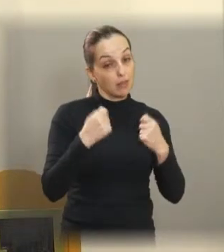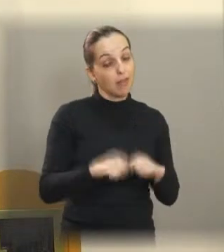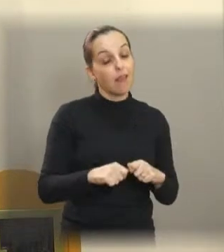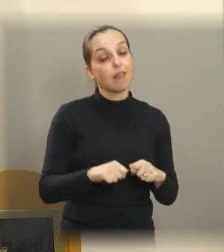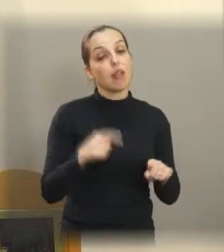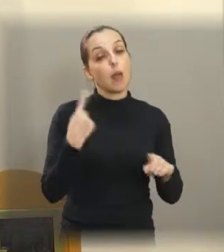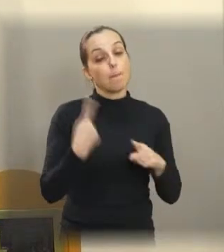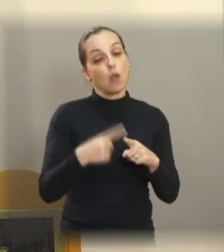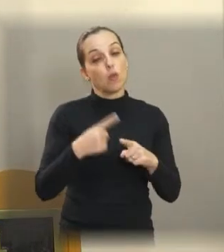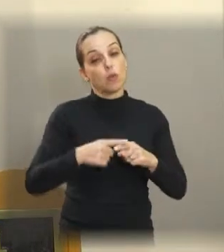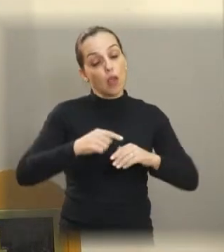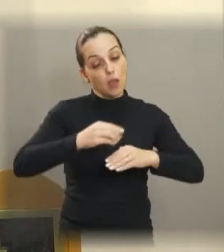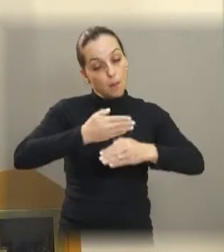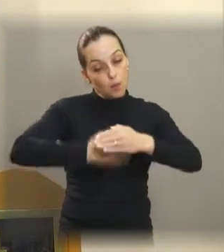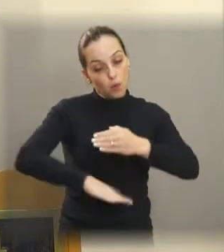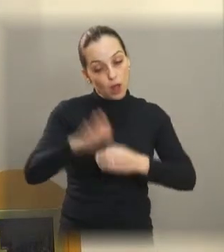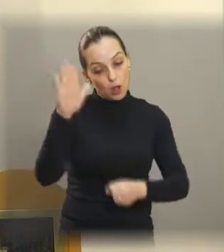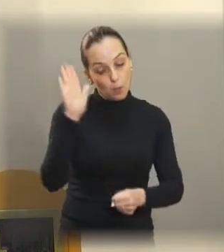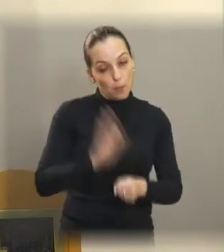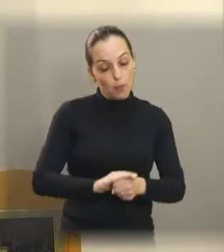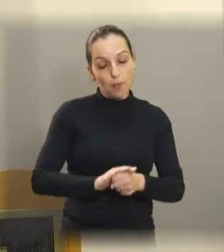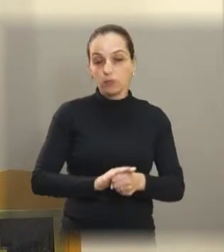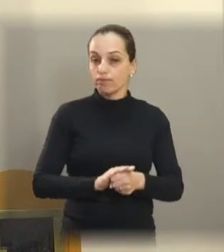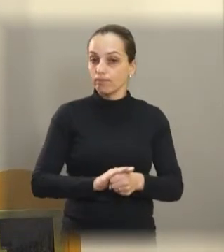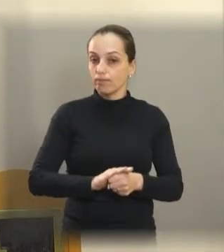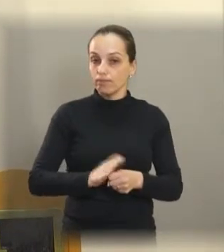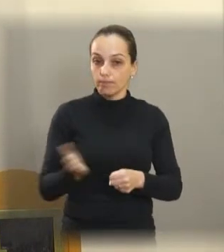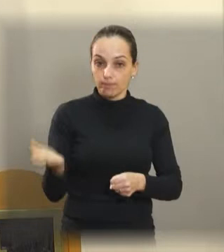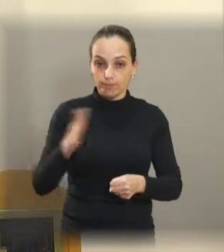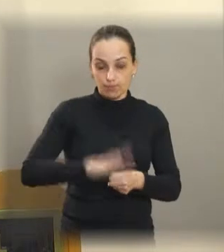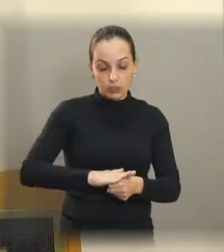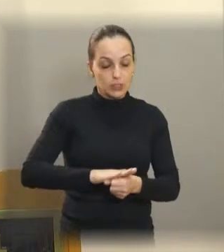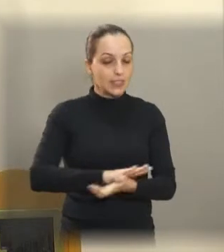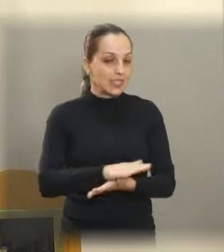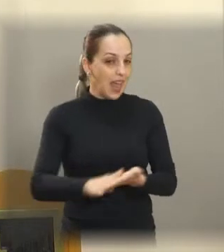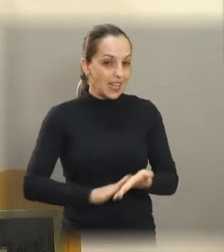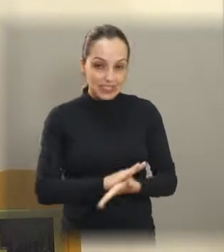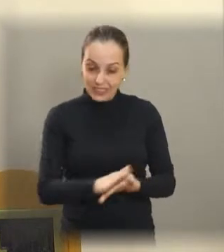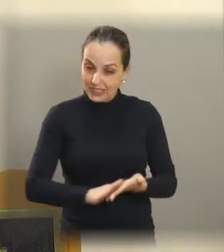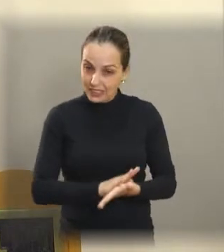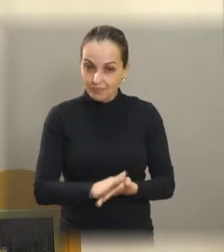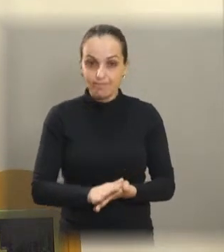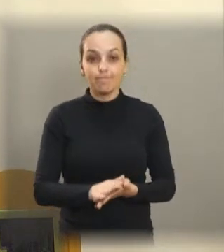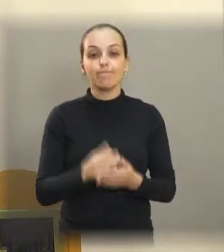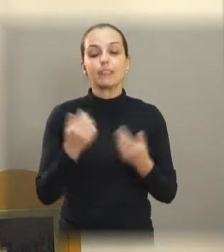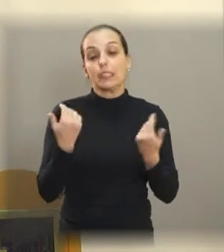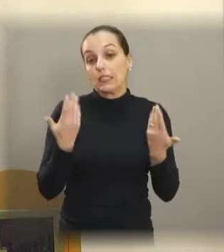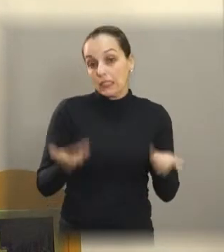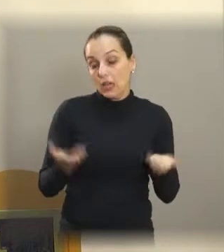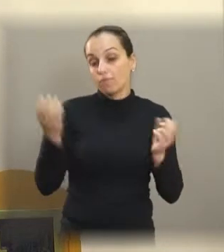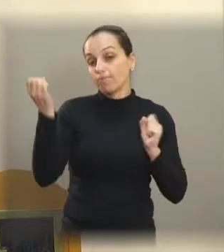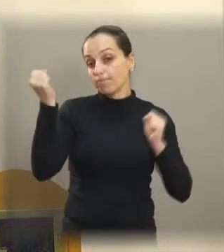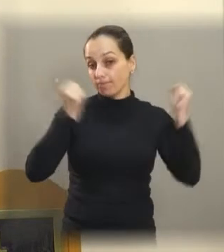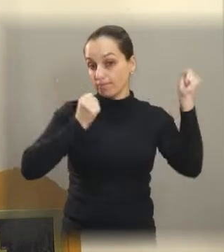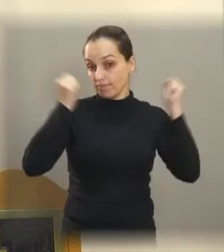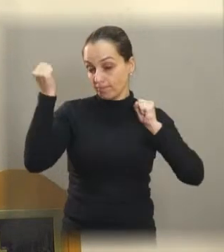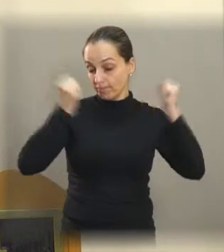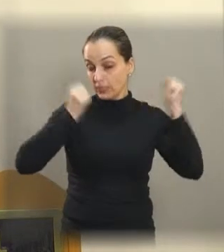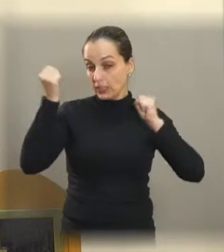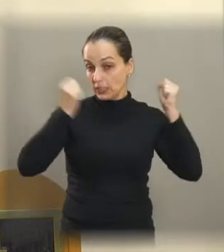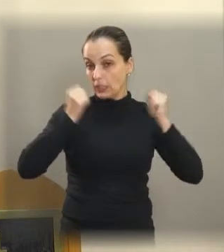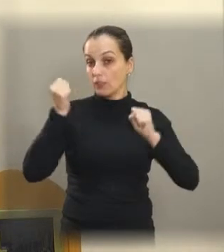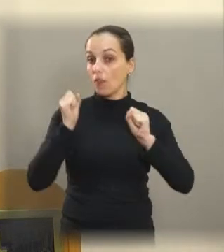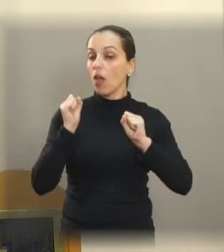resolve mais. Mas pensamos que se a usina a asfalto frio estiver funcionando, isso de alguma